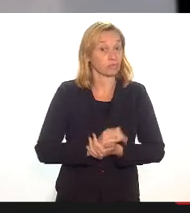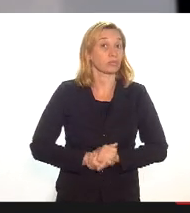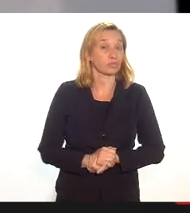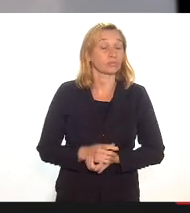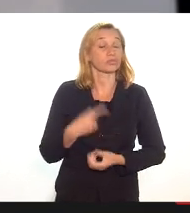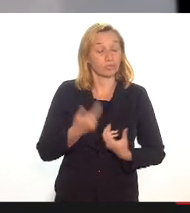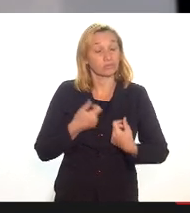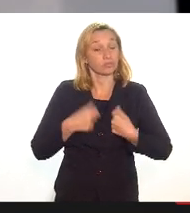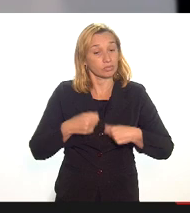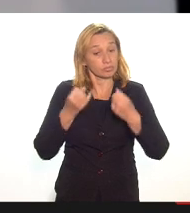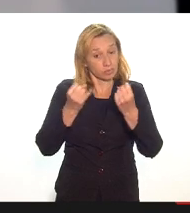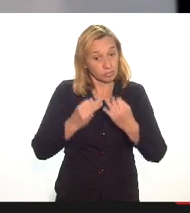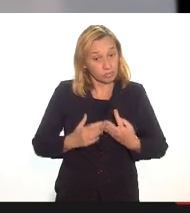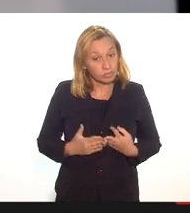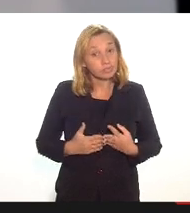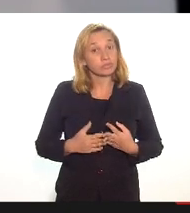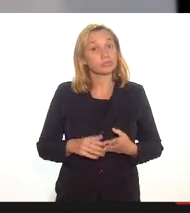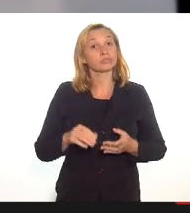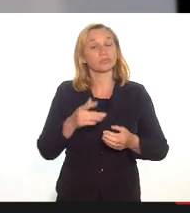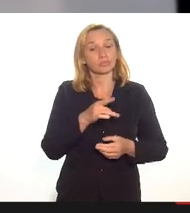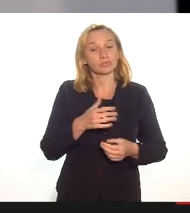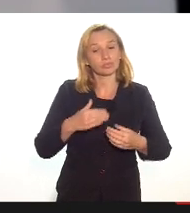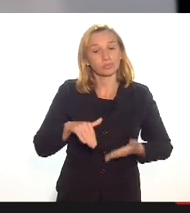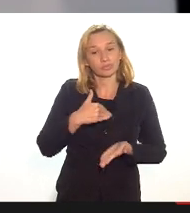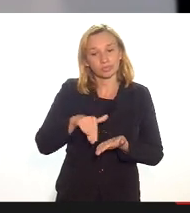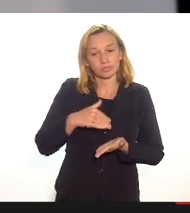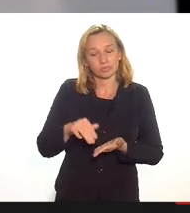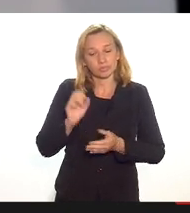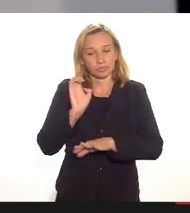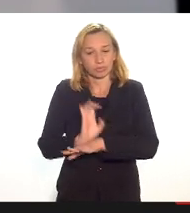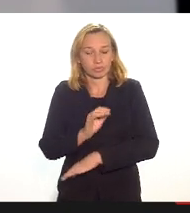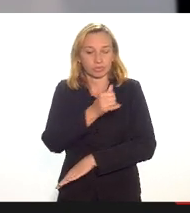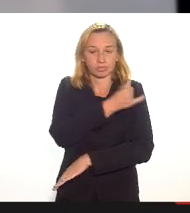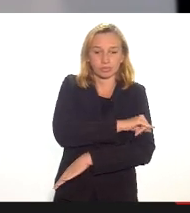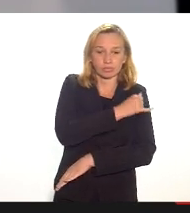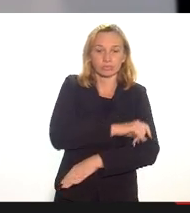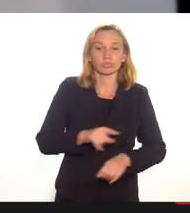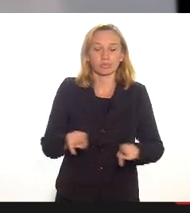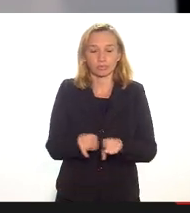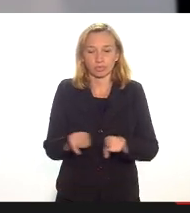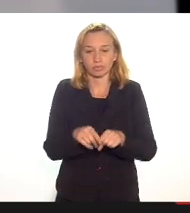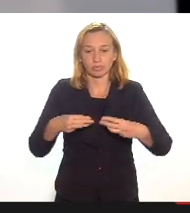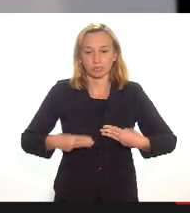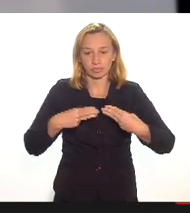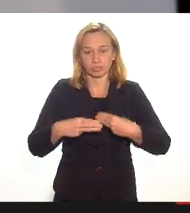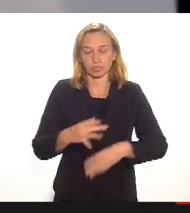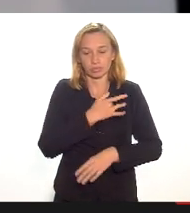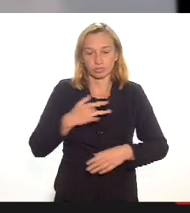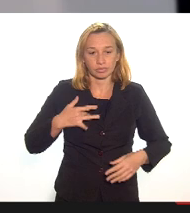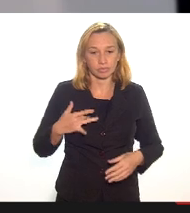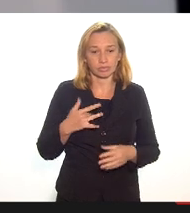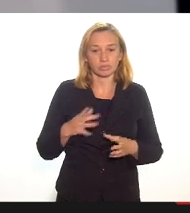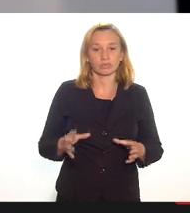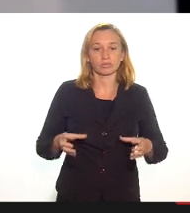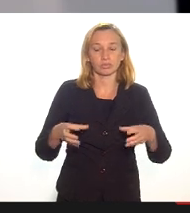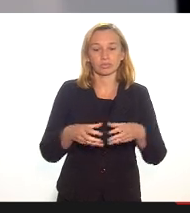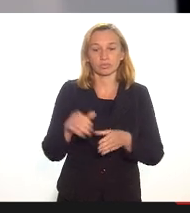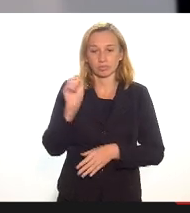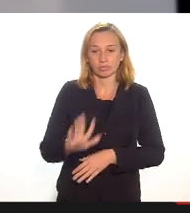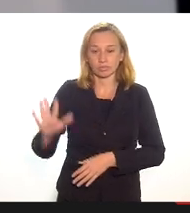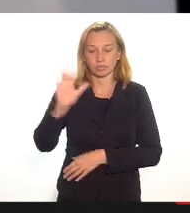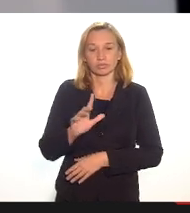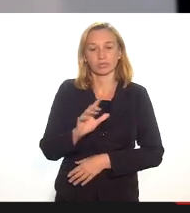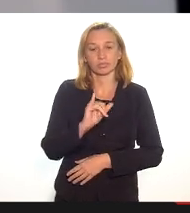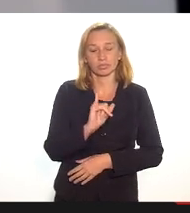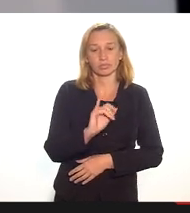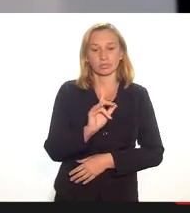nós precisamos de uma explicação da Secretaria de Estado do Rio de Janeiro, do Ministério da Saúde e do Departamento Geral, que é a DGIH,